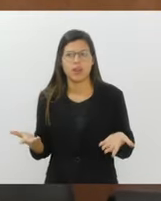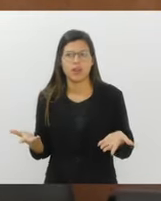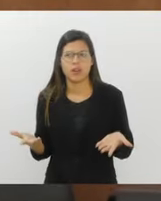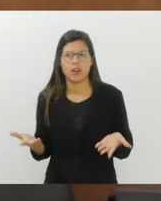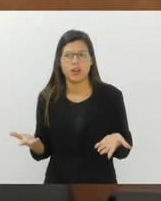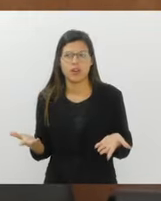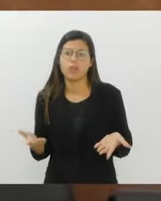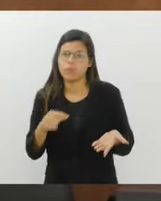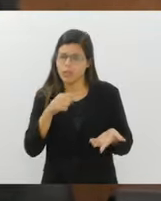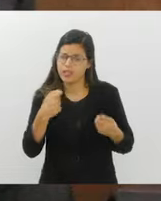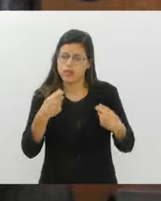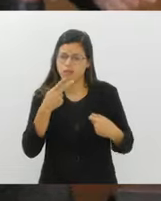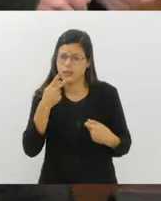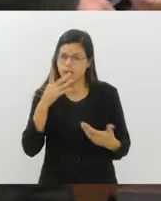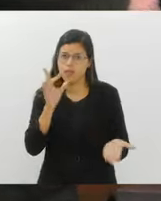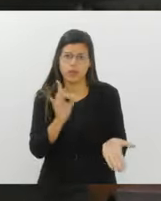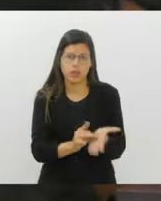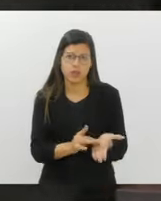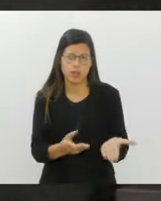dedo na ferida.